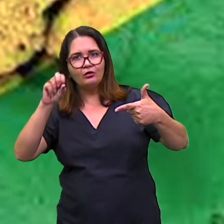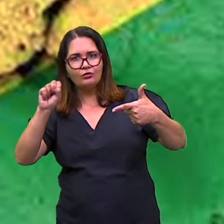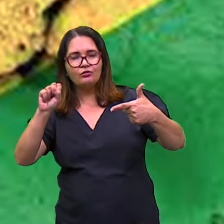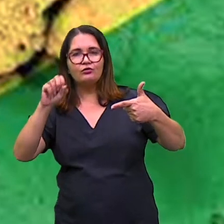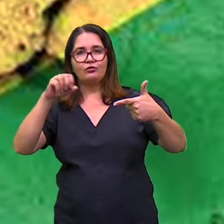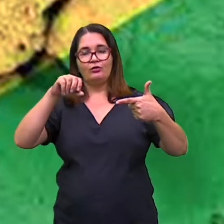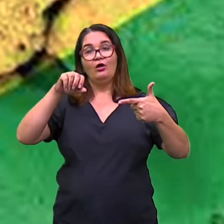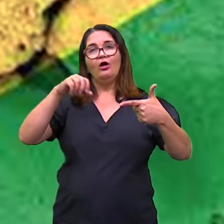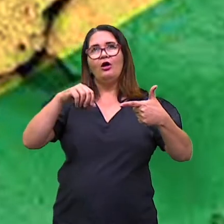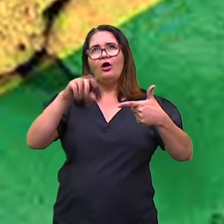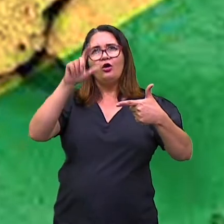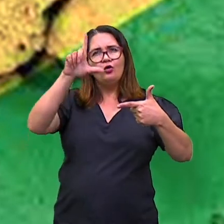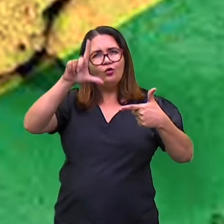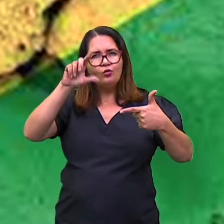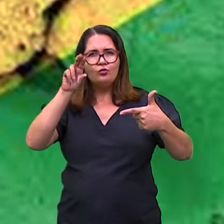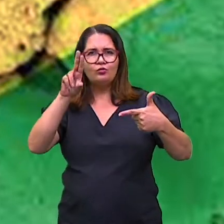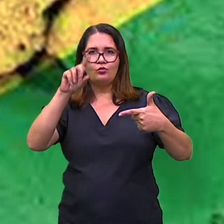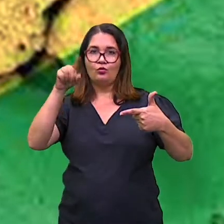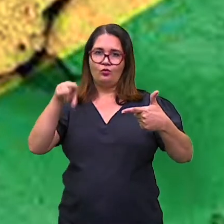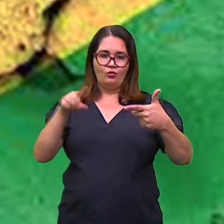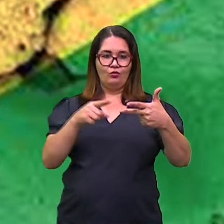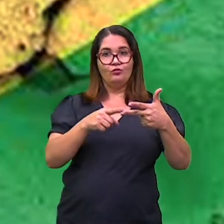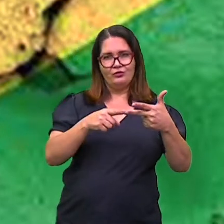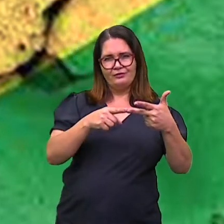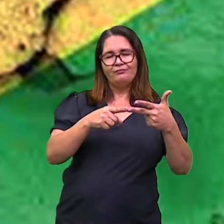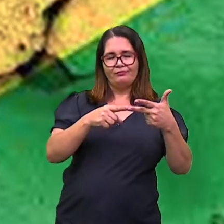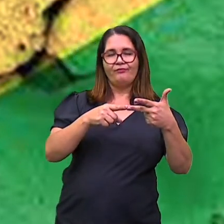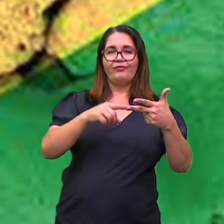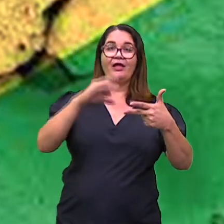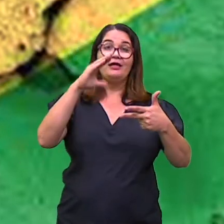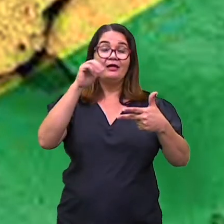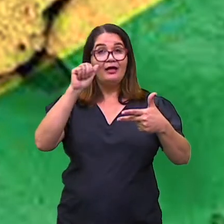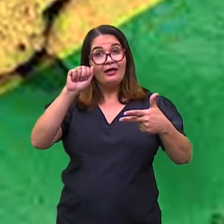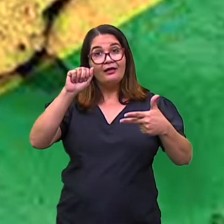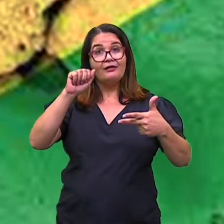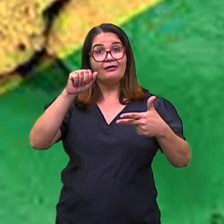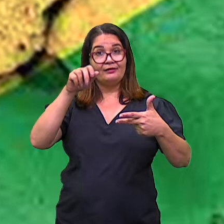Filho. Concretizaram-se desta maneira,